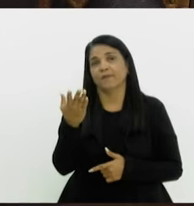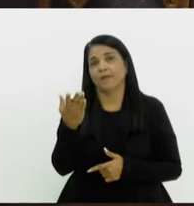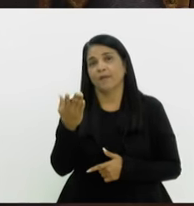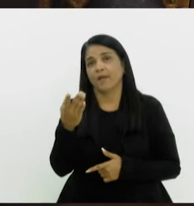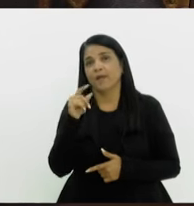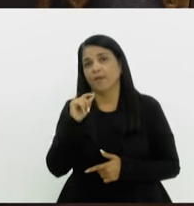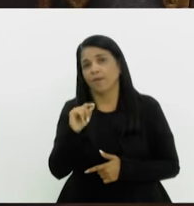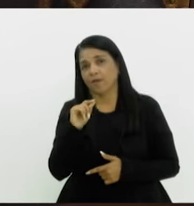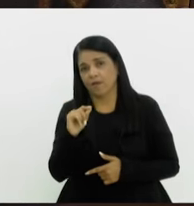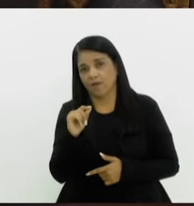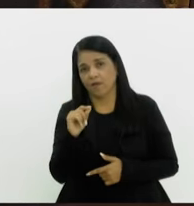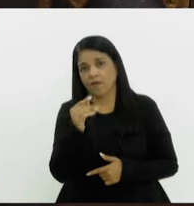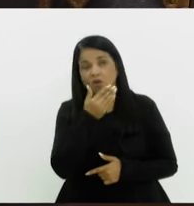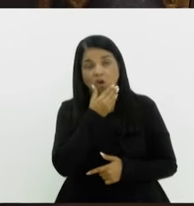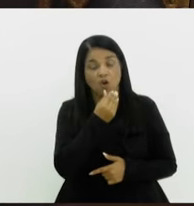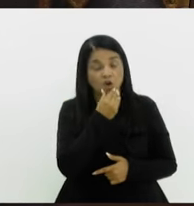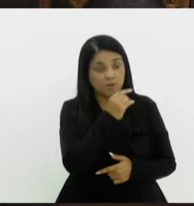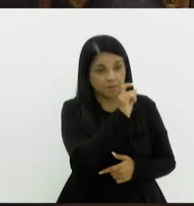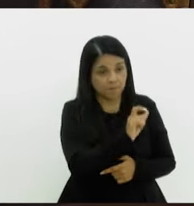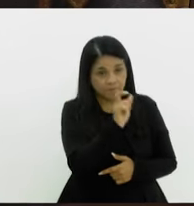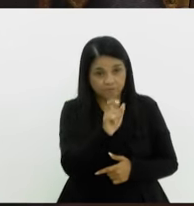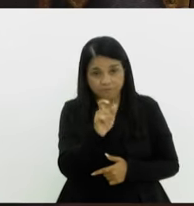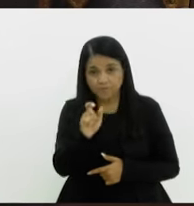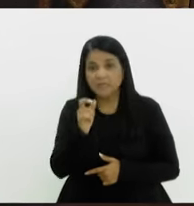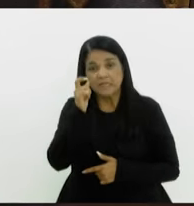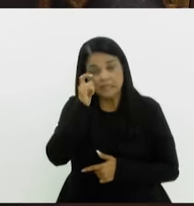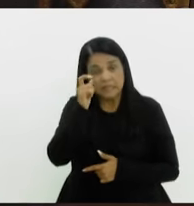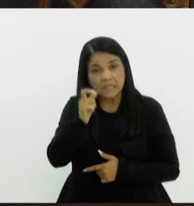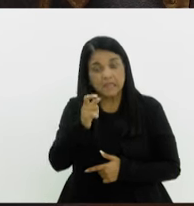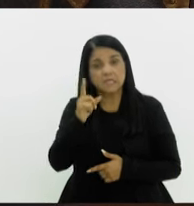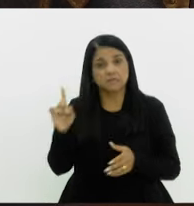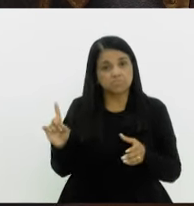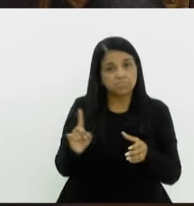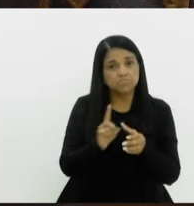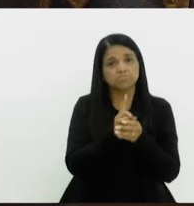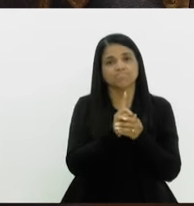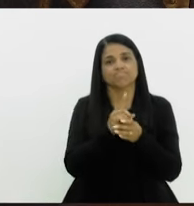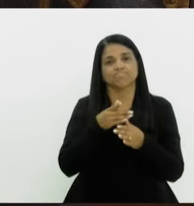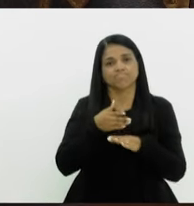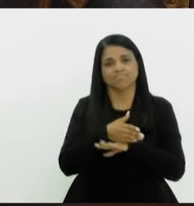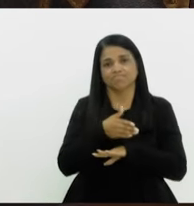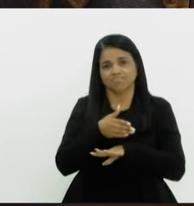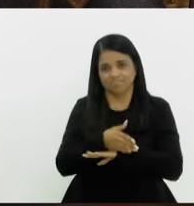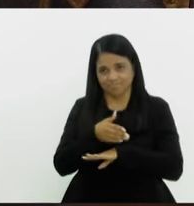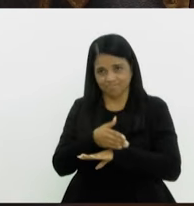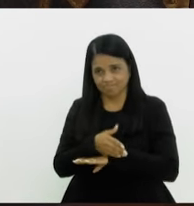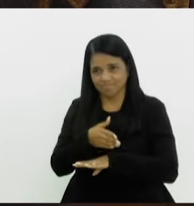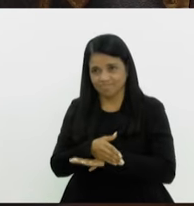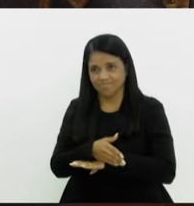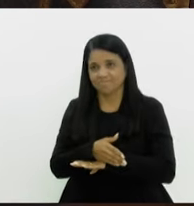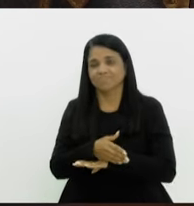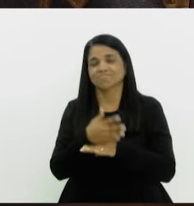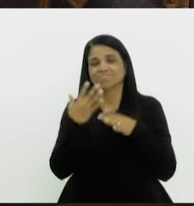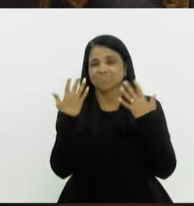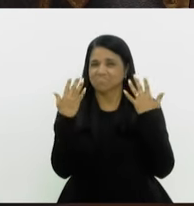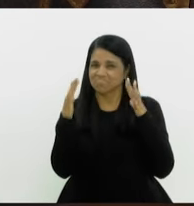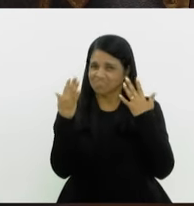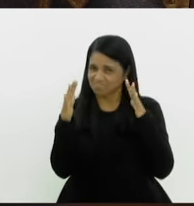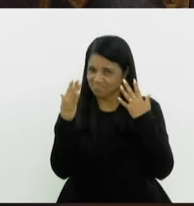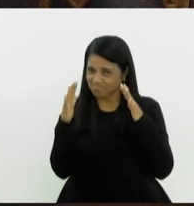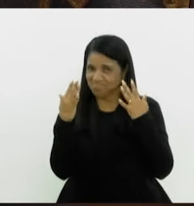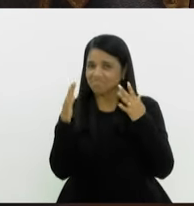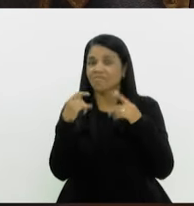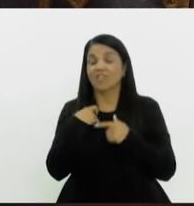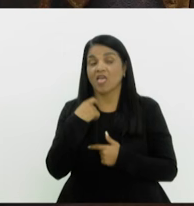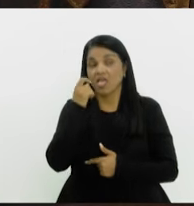terem homens que tenham o interesse de fazer parte disso e e e e se